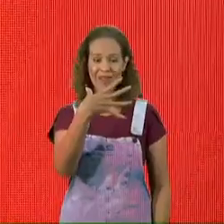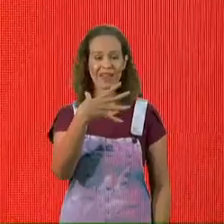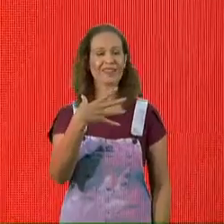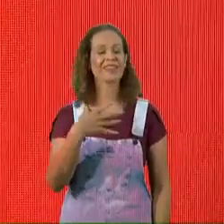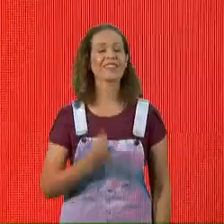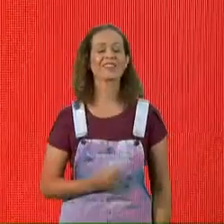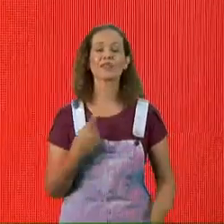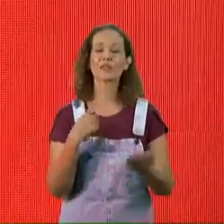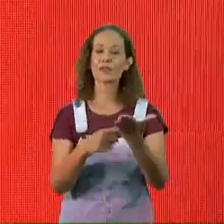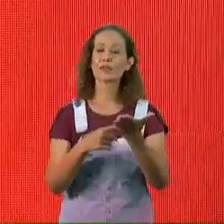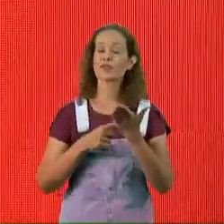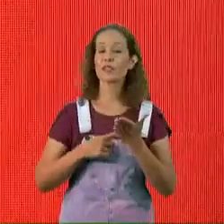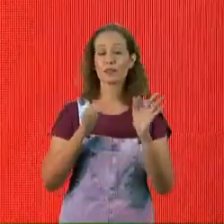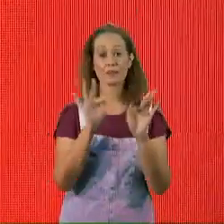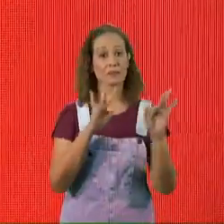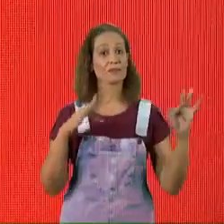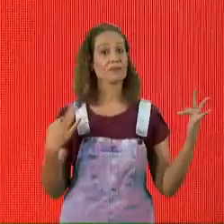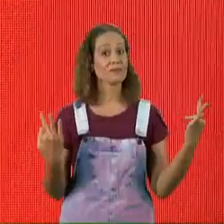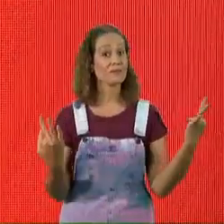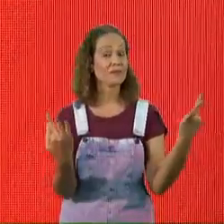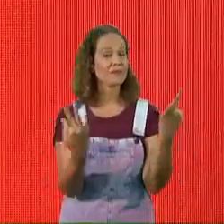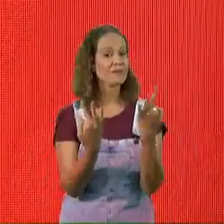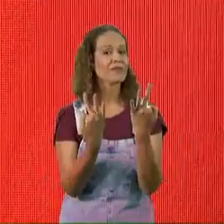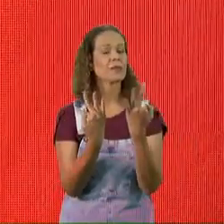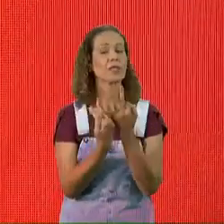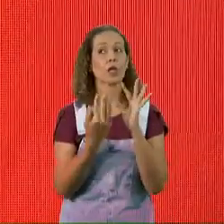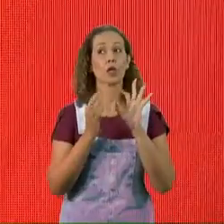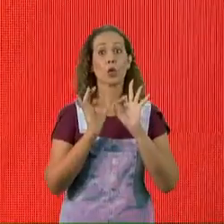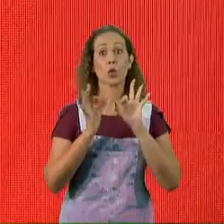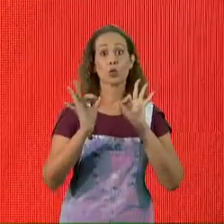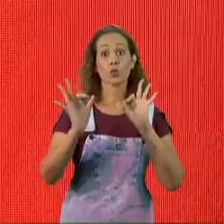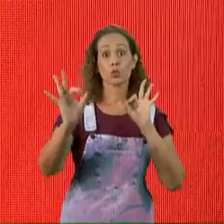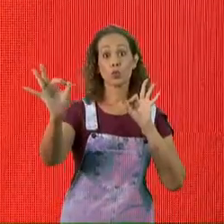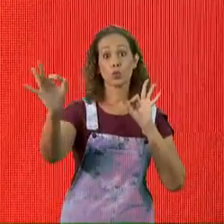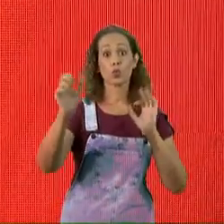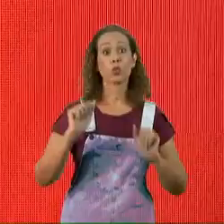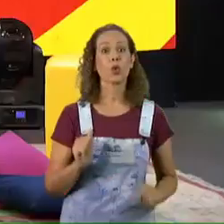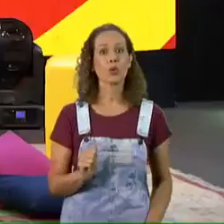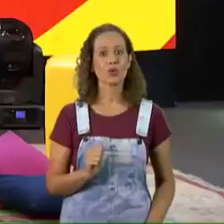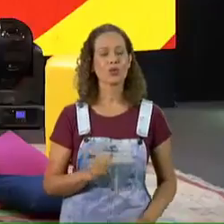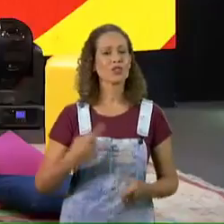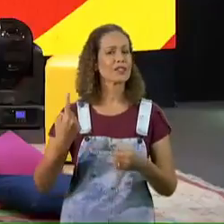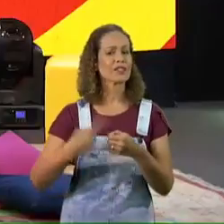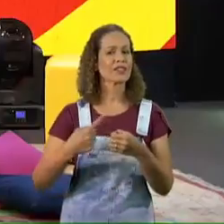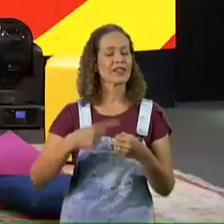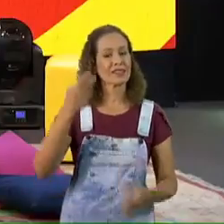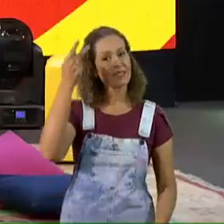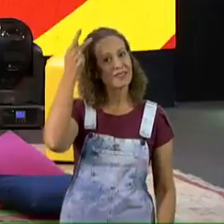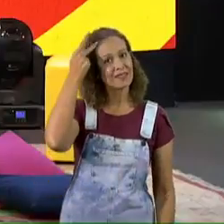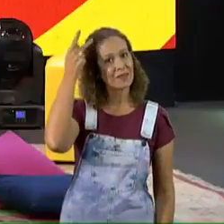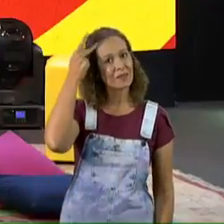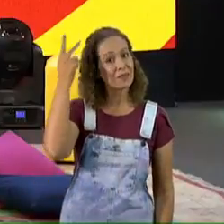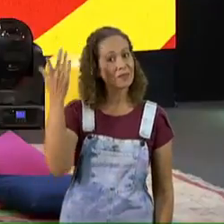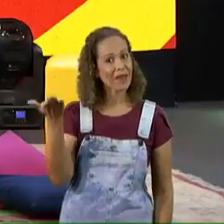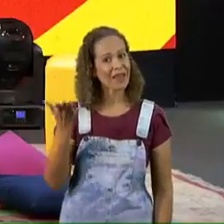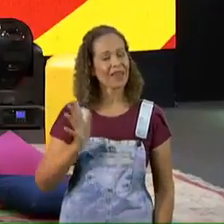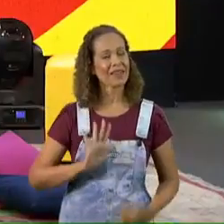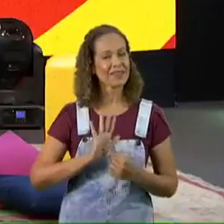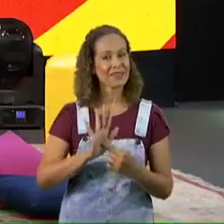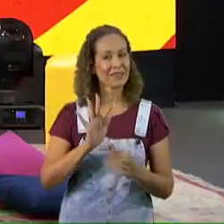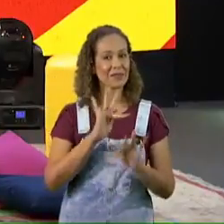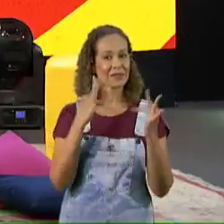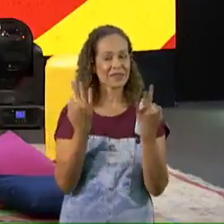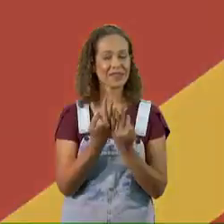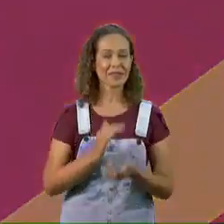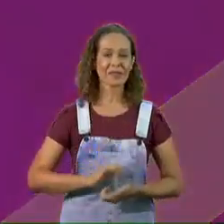vou convidar aqui uma família de muito longe, lá de São Paulo, de Guarulhos. Roda a vinheta, família